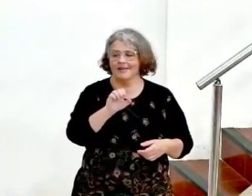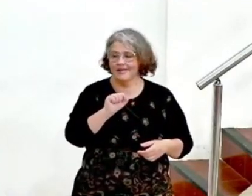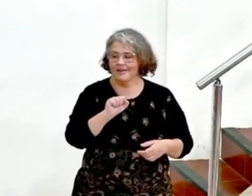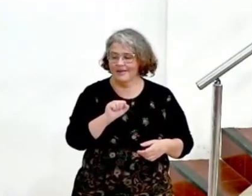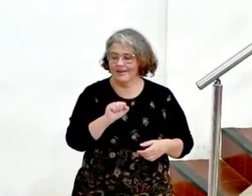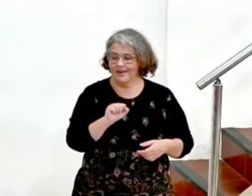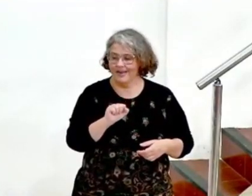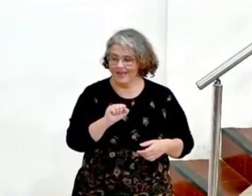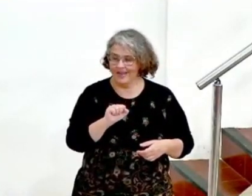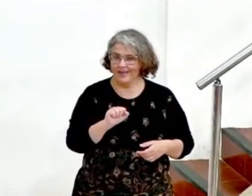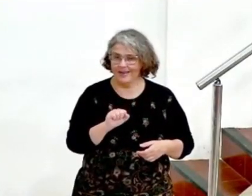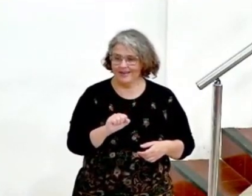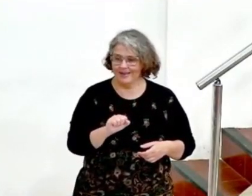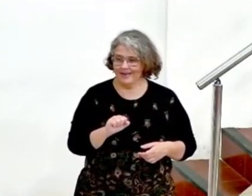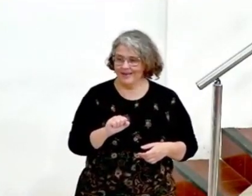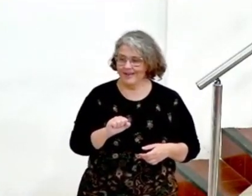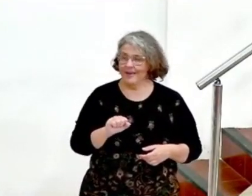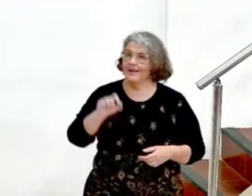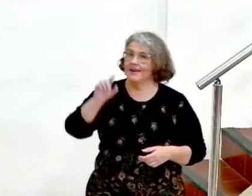Ele ri.